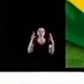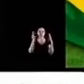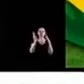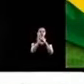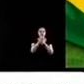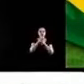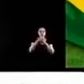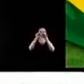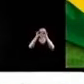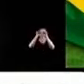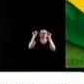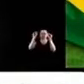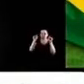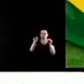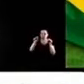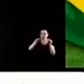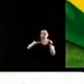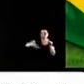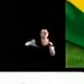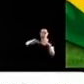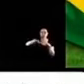o sistema.